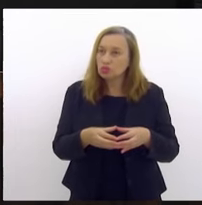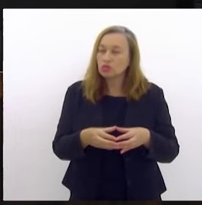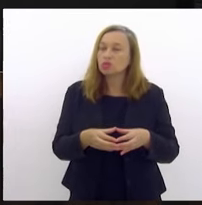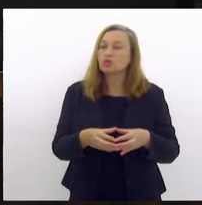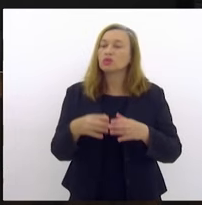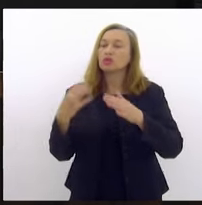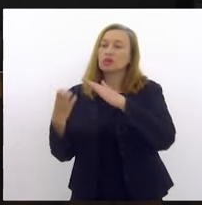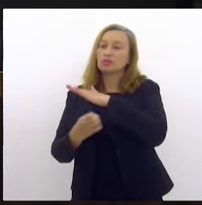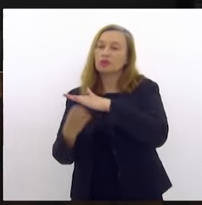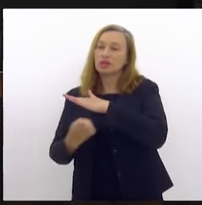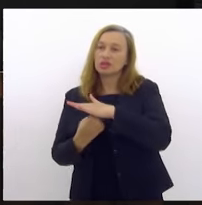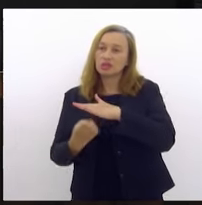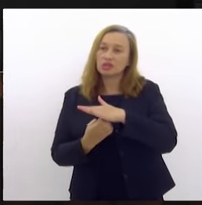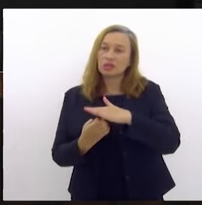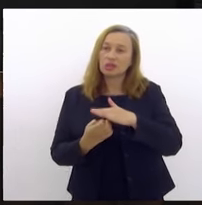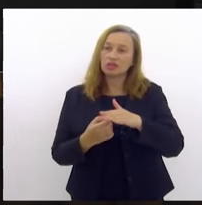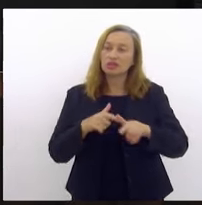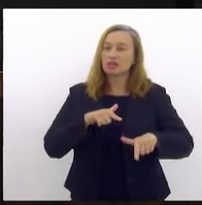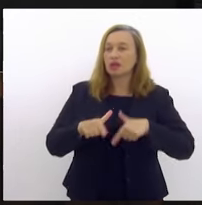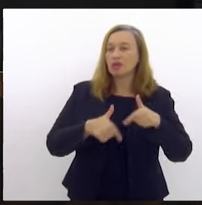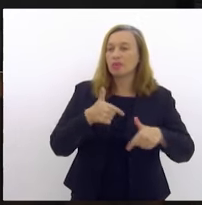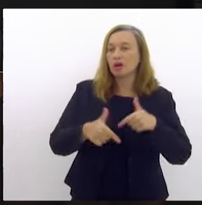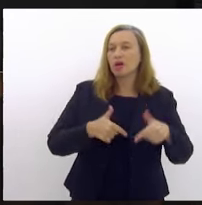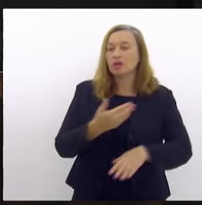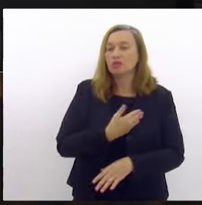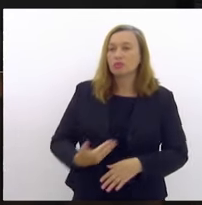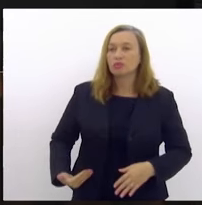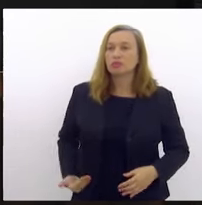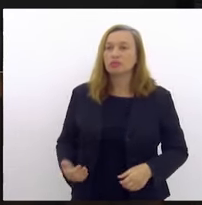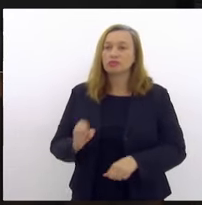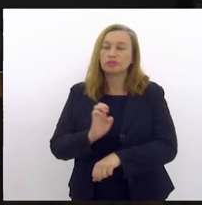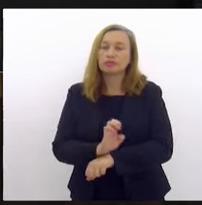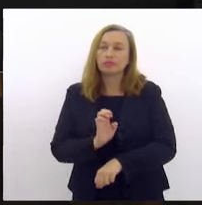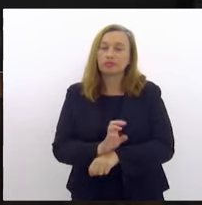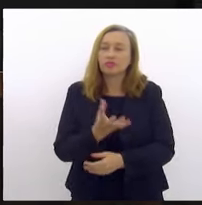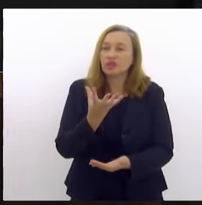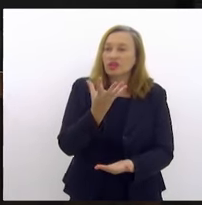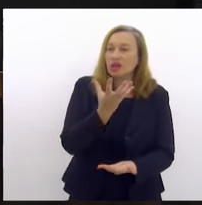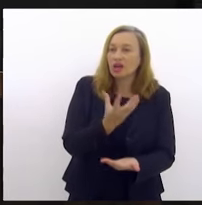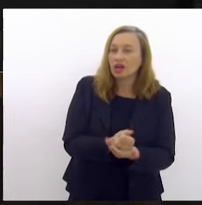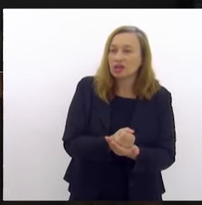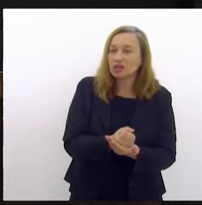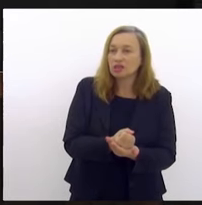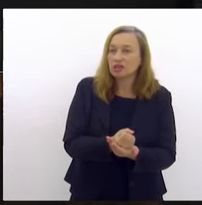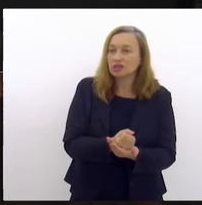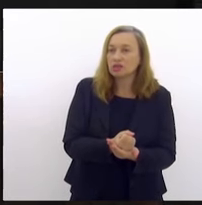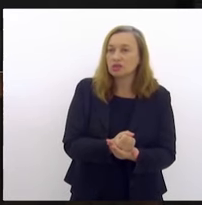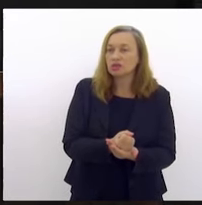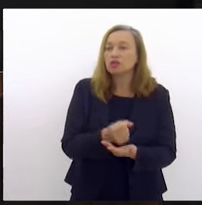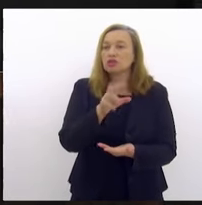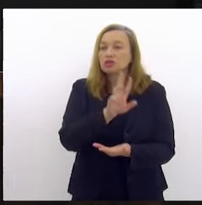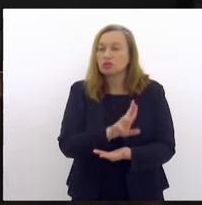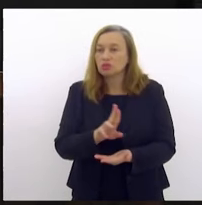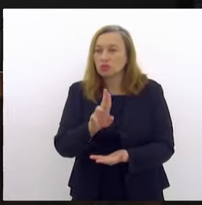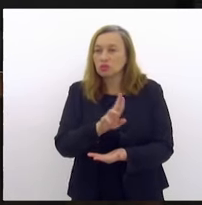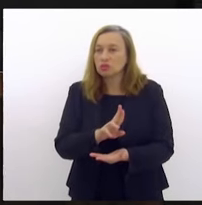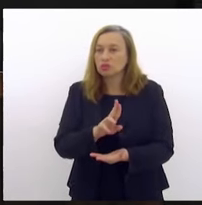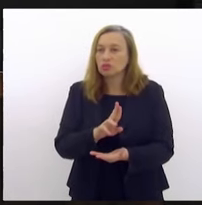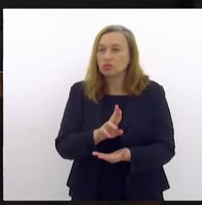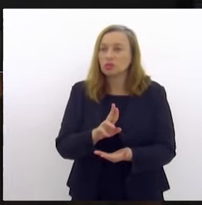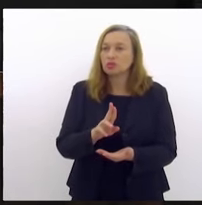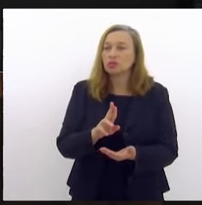de serviços públicos estaduais a disponibilizarem seus cadastros de consumidor e às autoridades